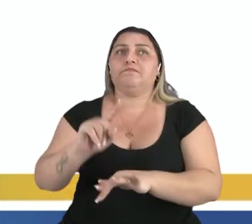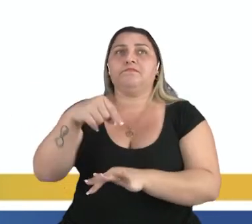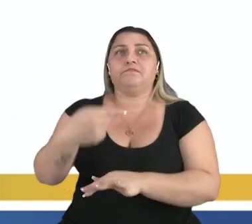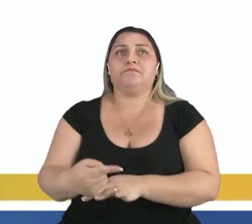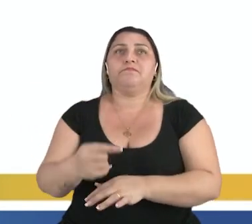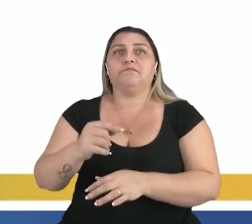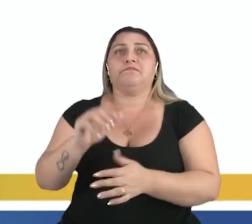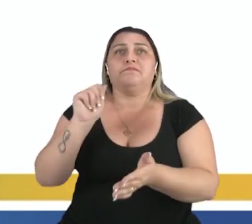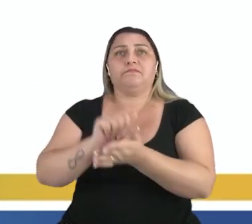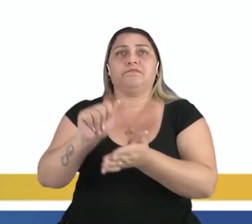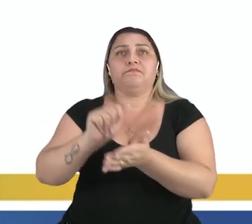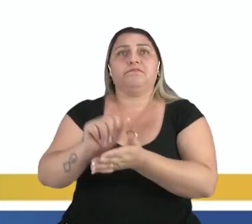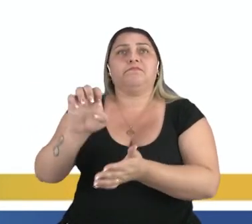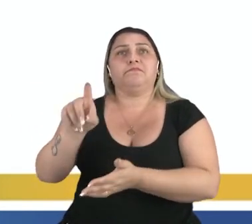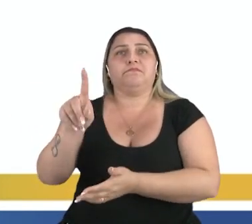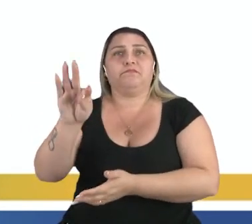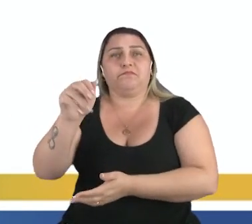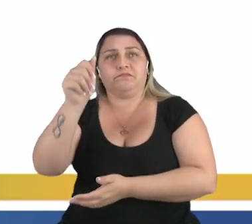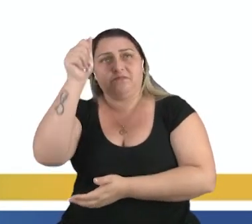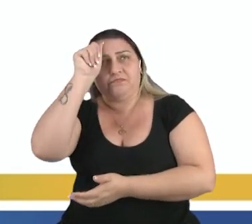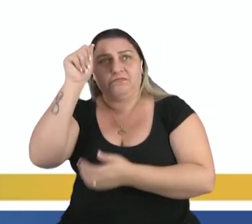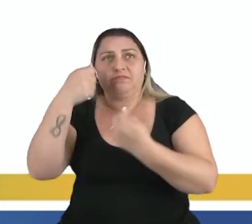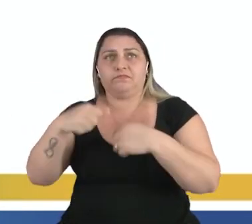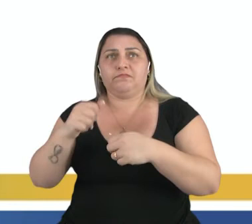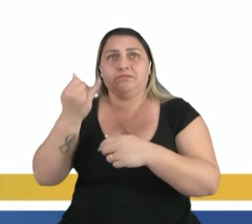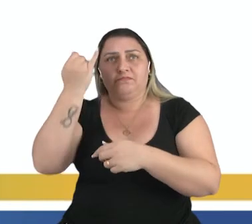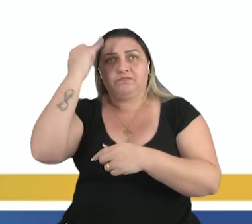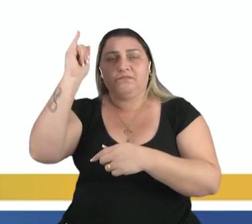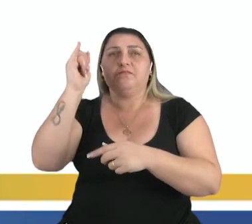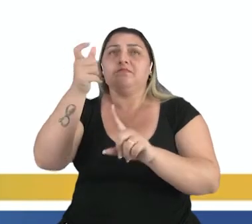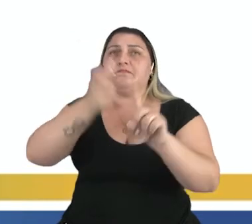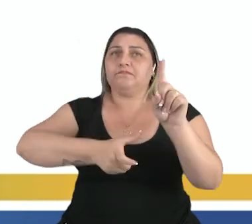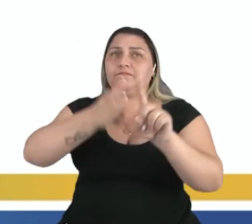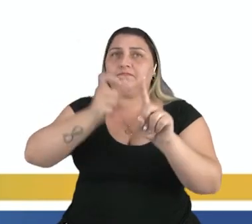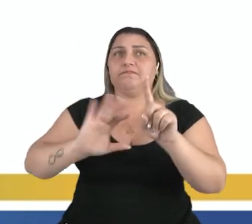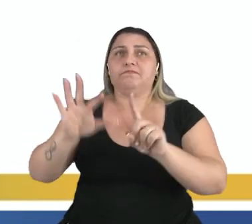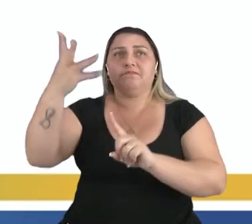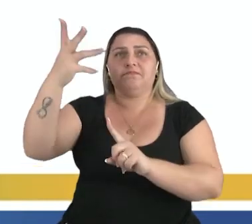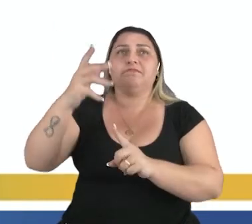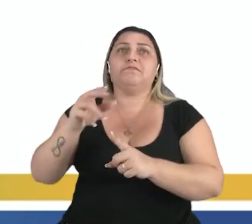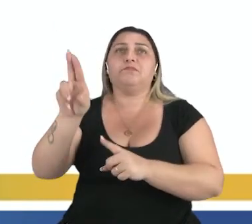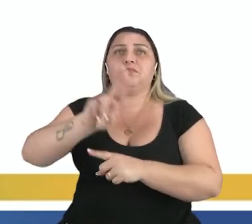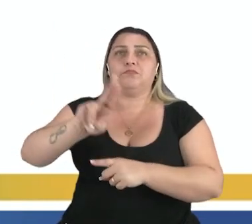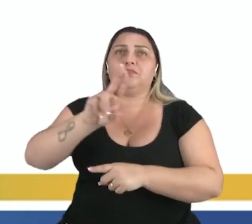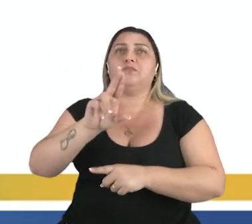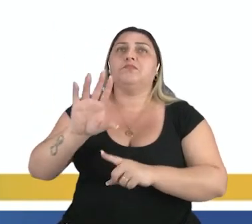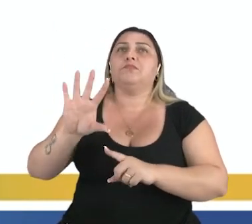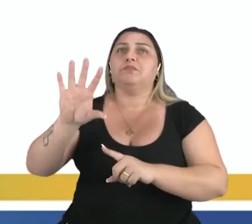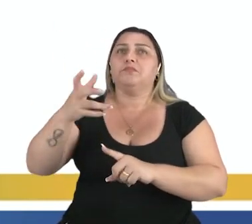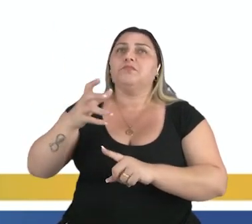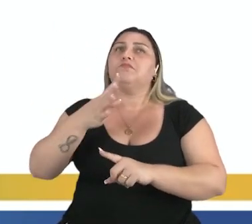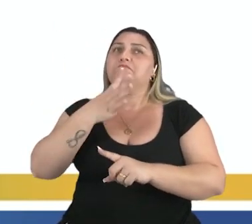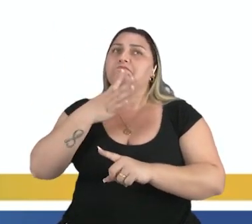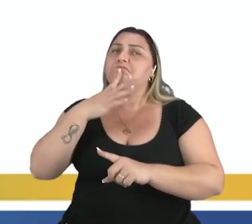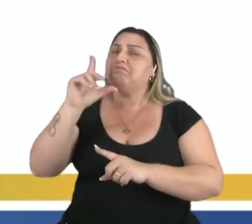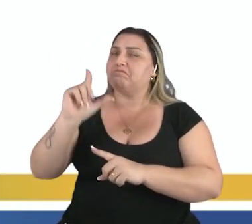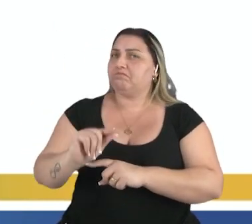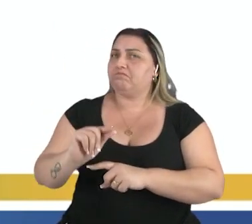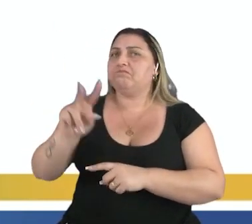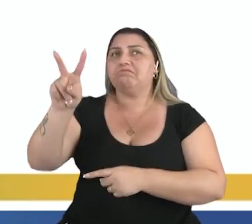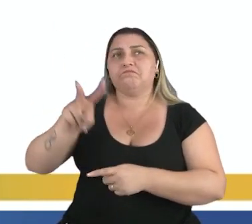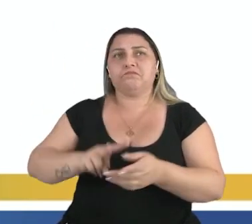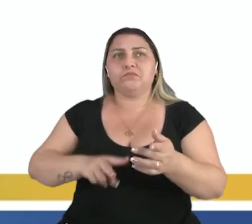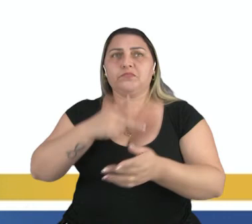Próximo. Para escrever um editorial, o autor precisa criar fatos e personagens, utilizar de um assunto pouco